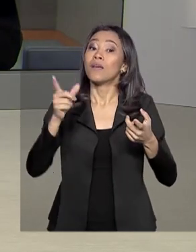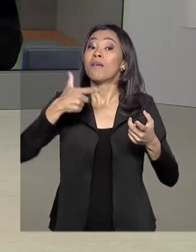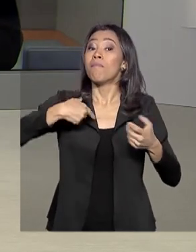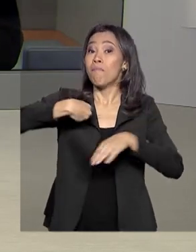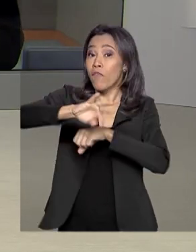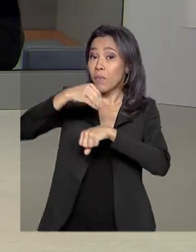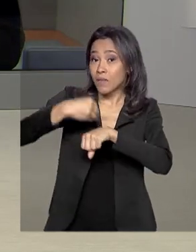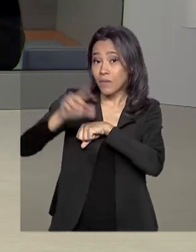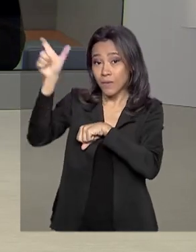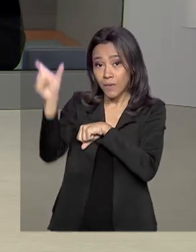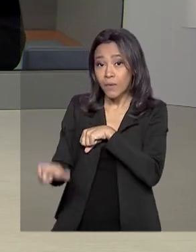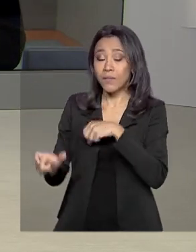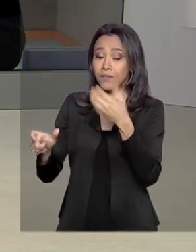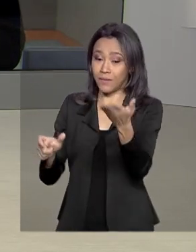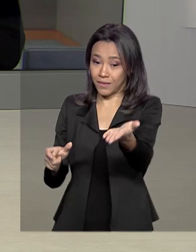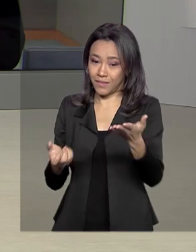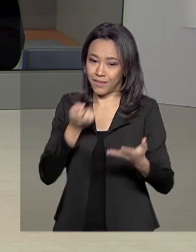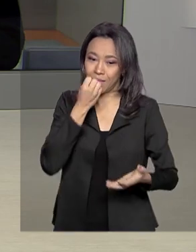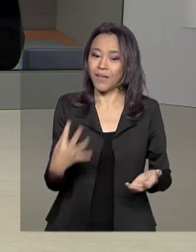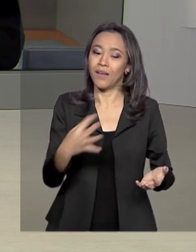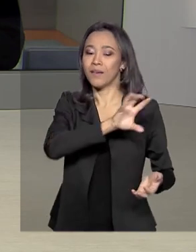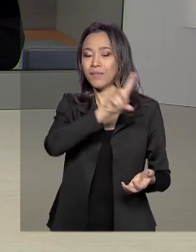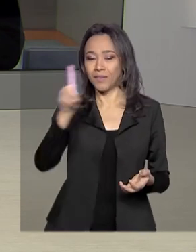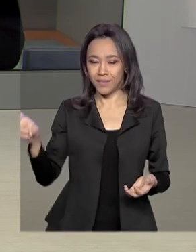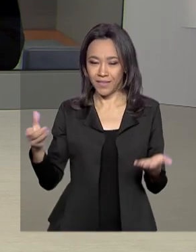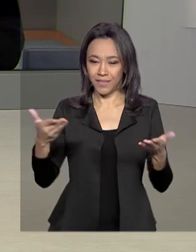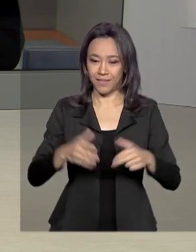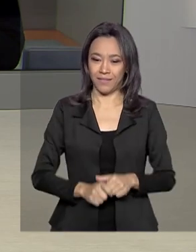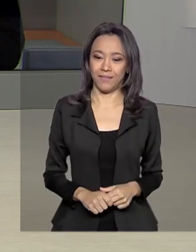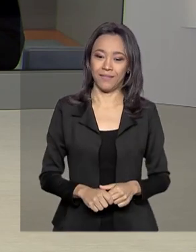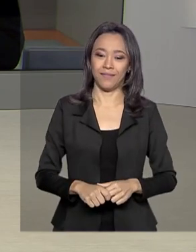a repórter Márcia Fernandes. Bom dia, Márcia.